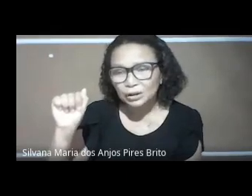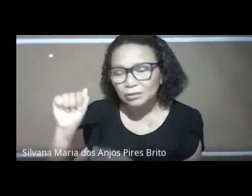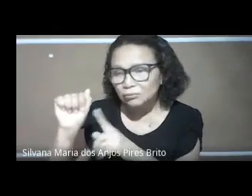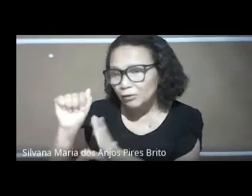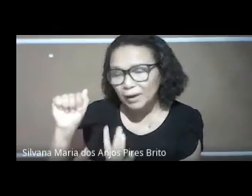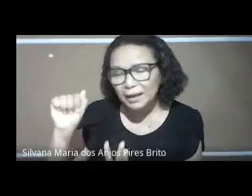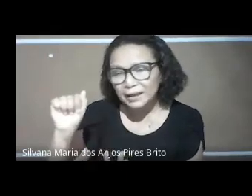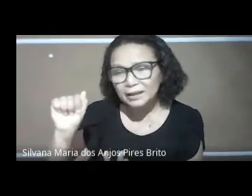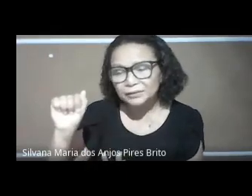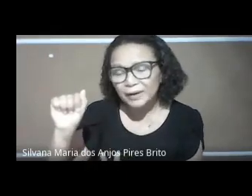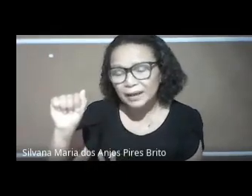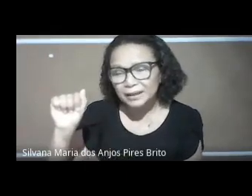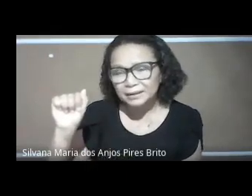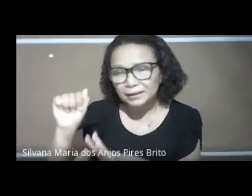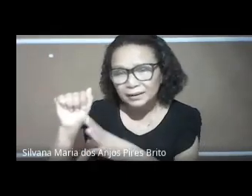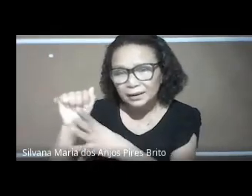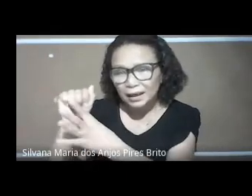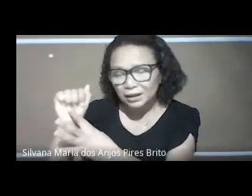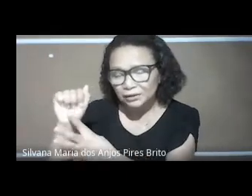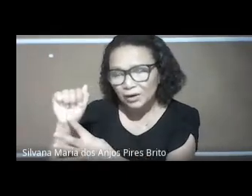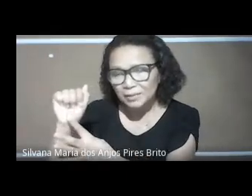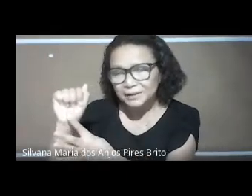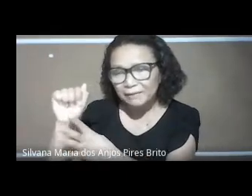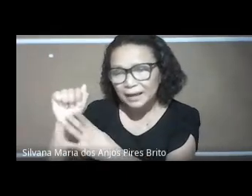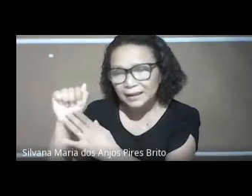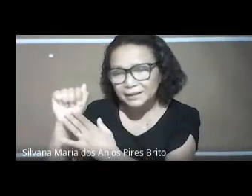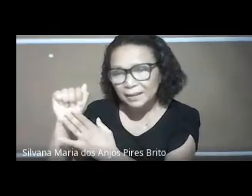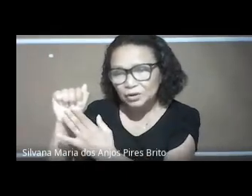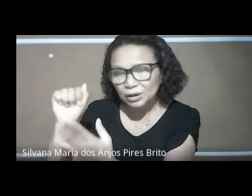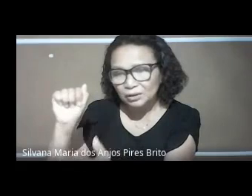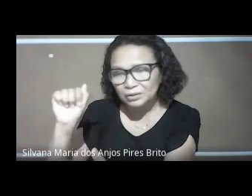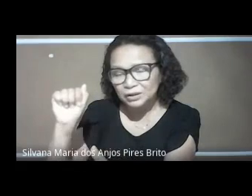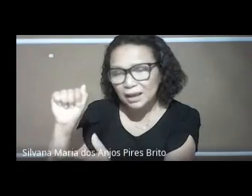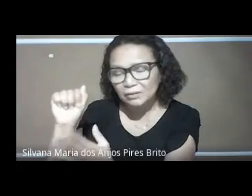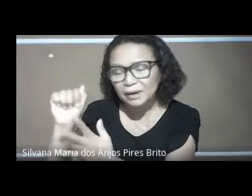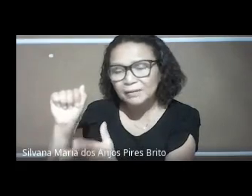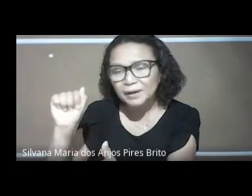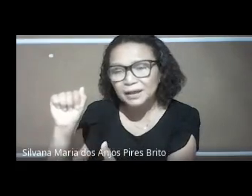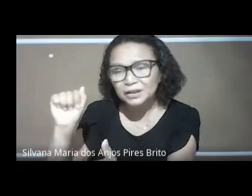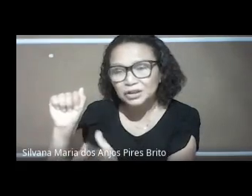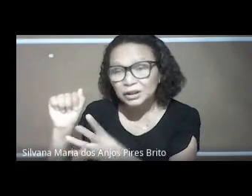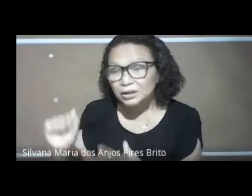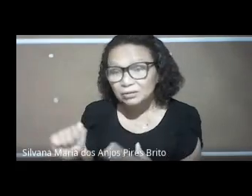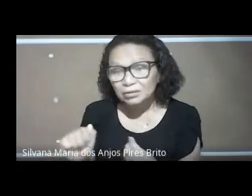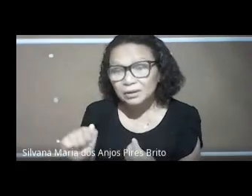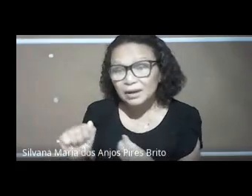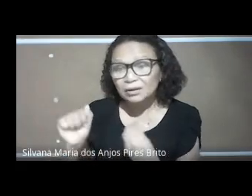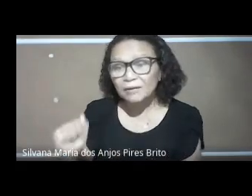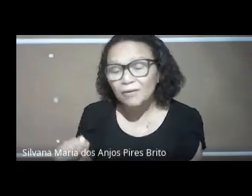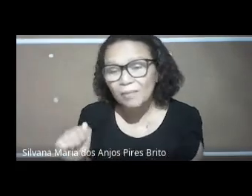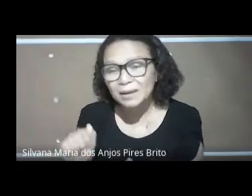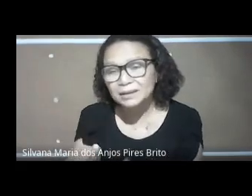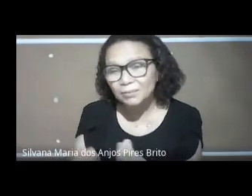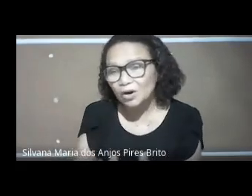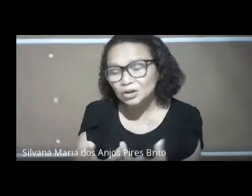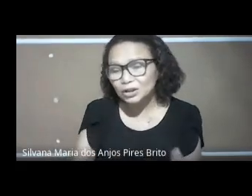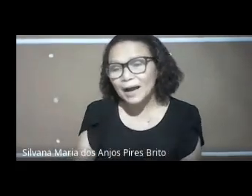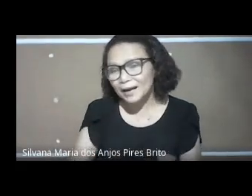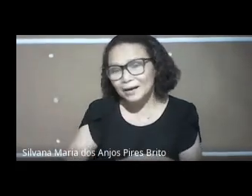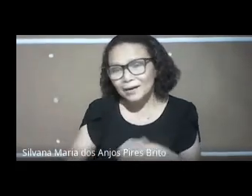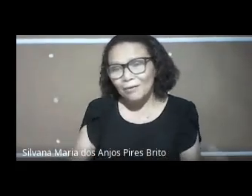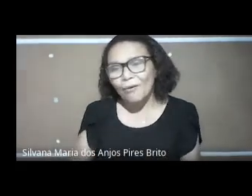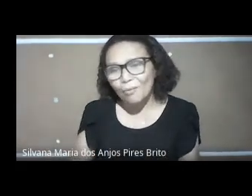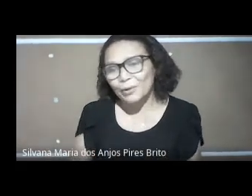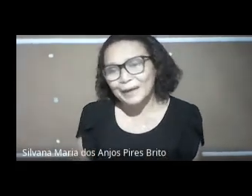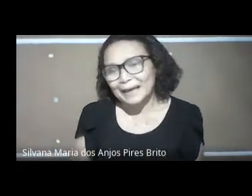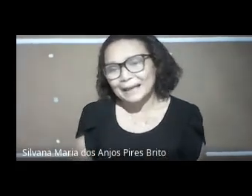repetir. Não vai ter diferença. A gente vai observar que sempre os dedos estarão para frente. Então, não tem outra forma de